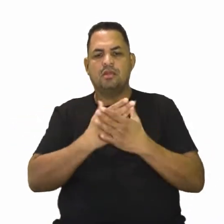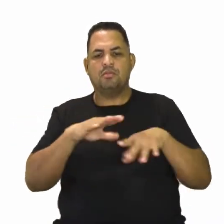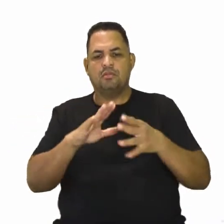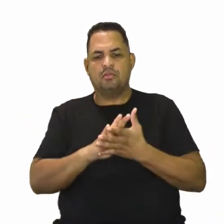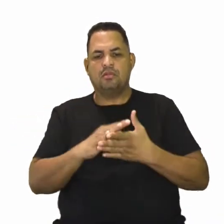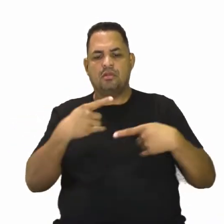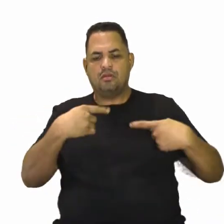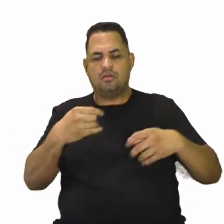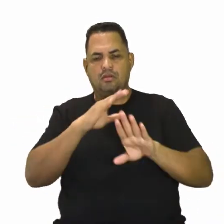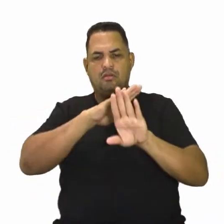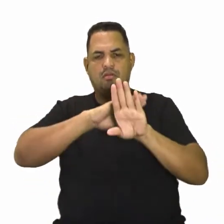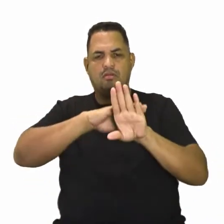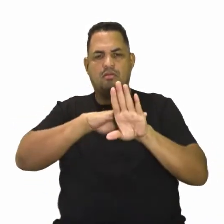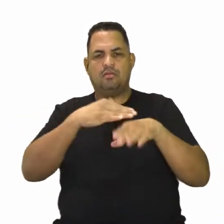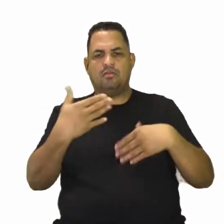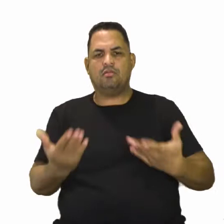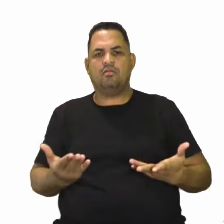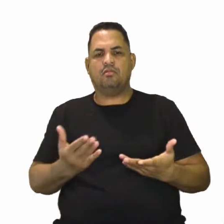Fria.